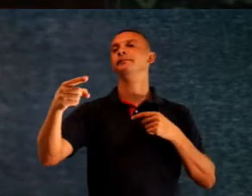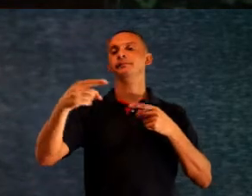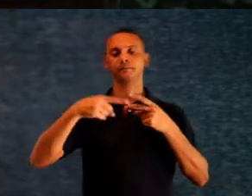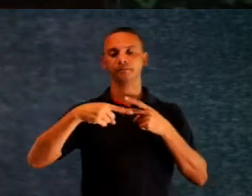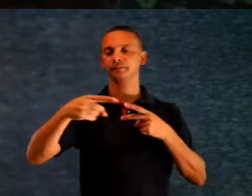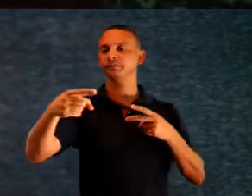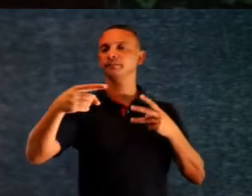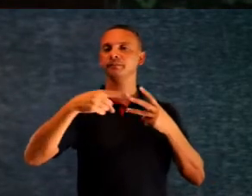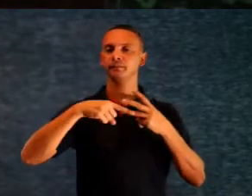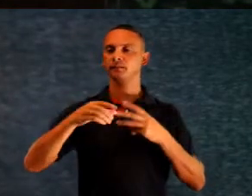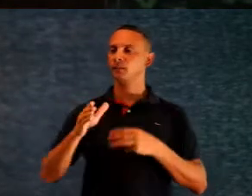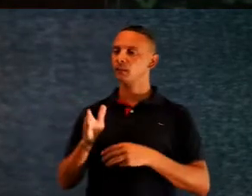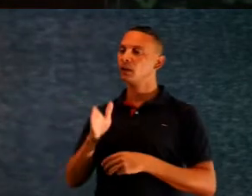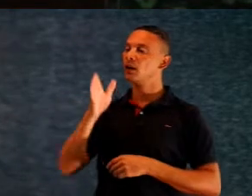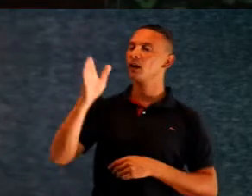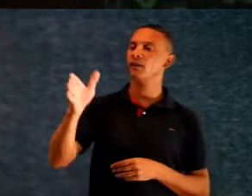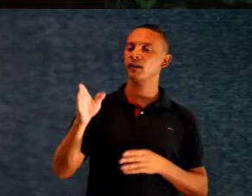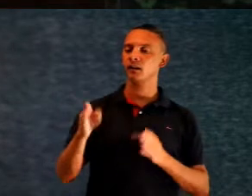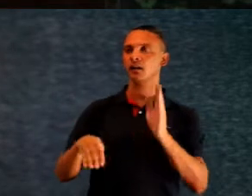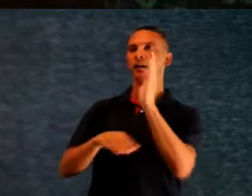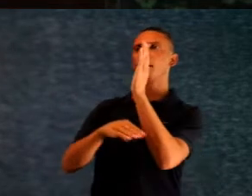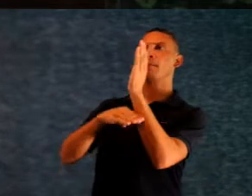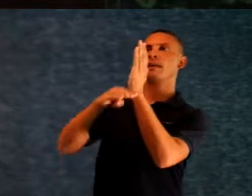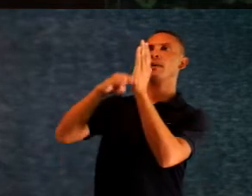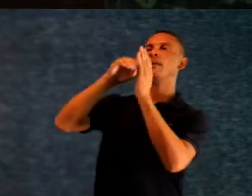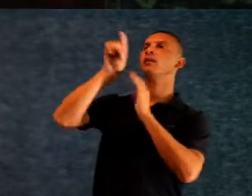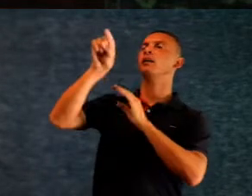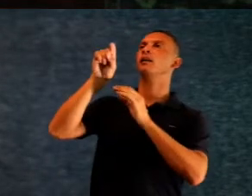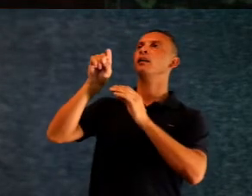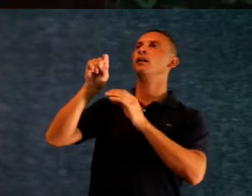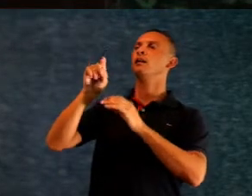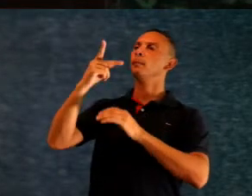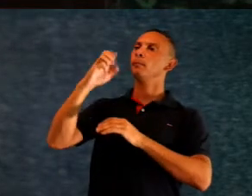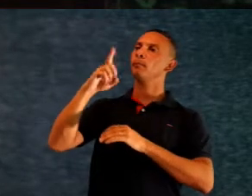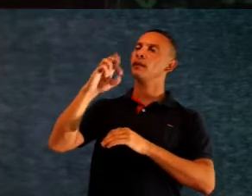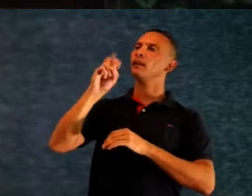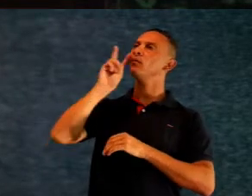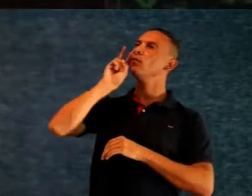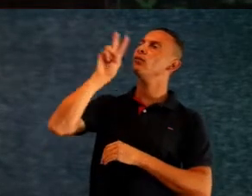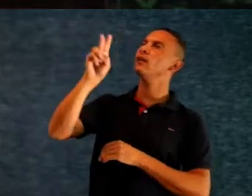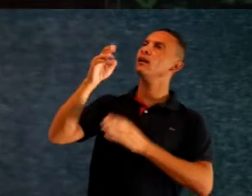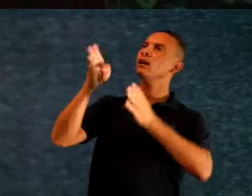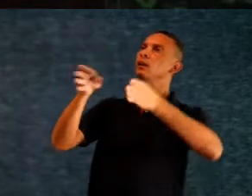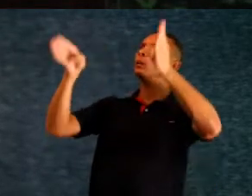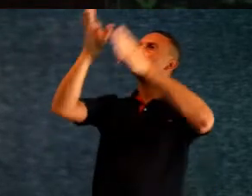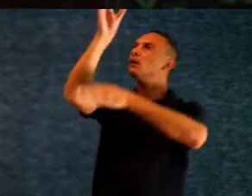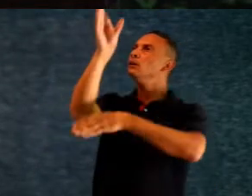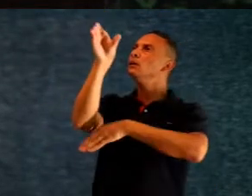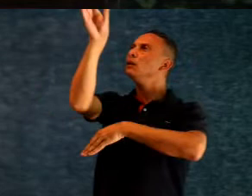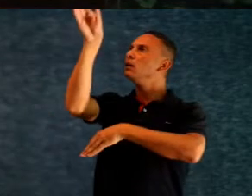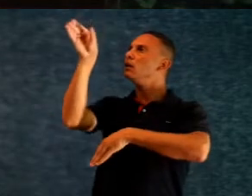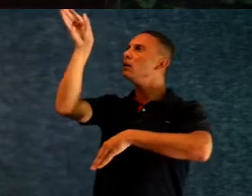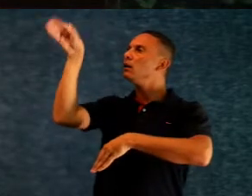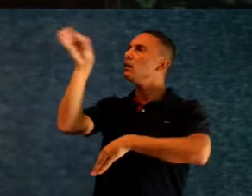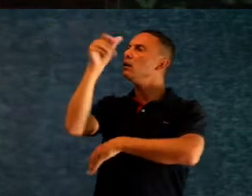ao apartamento do Pedro e vê uma estante com todas as obras, todos os livros de Carlos